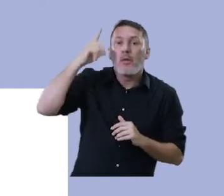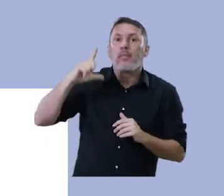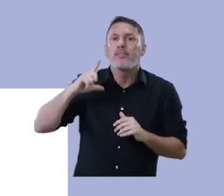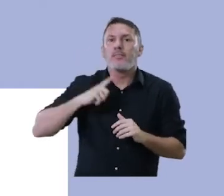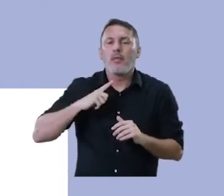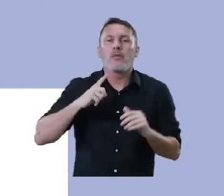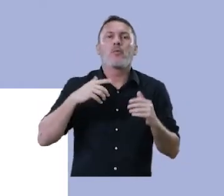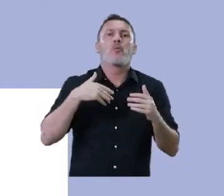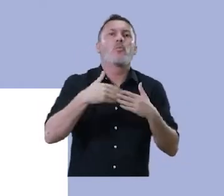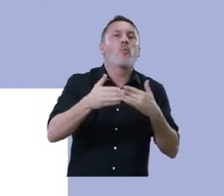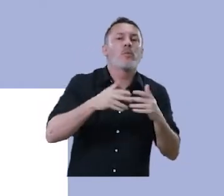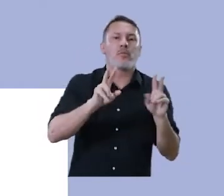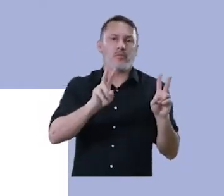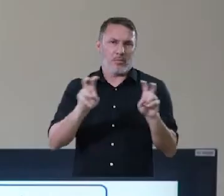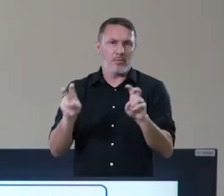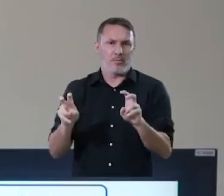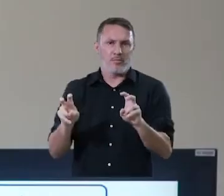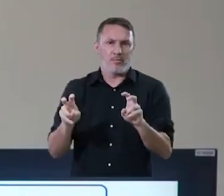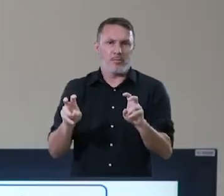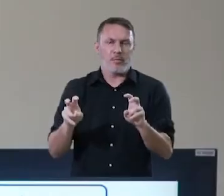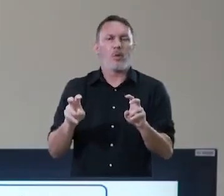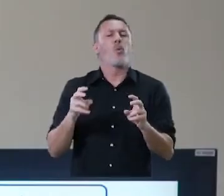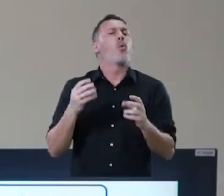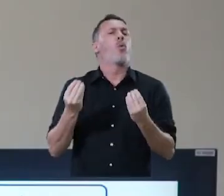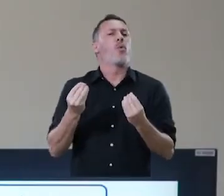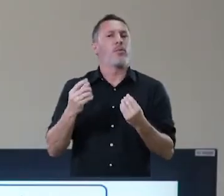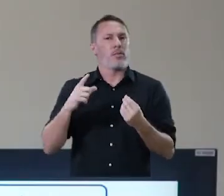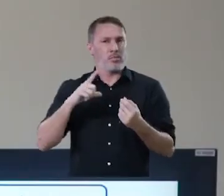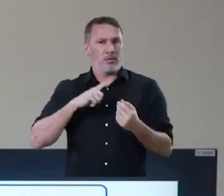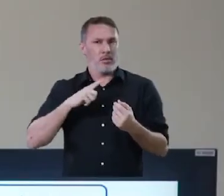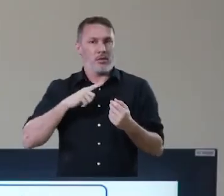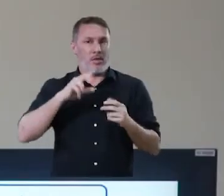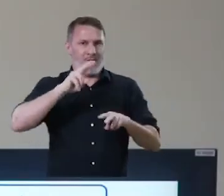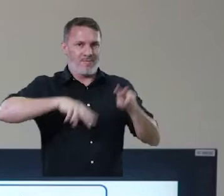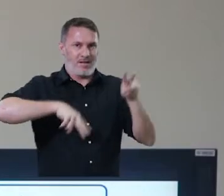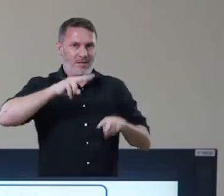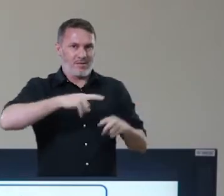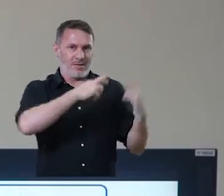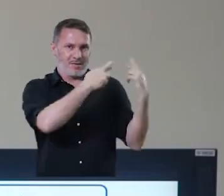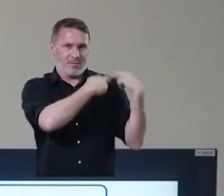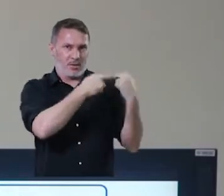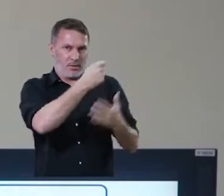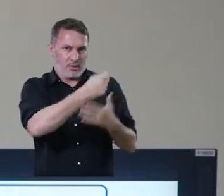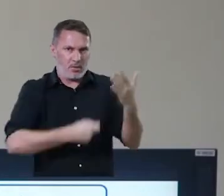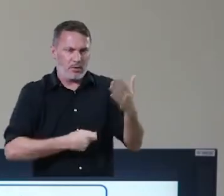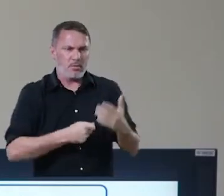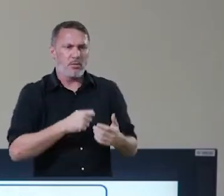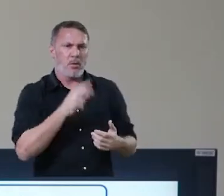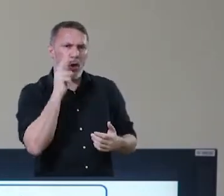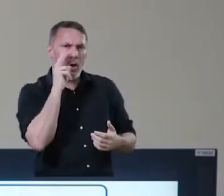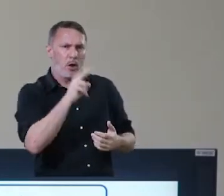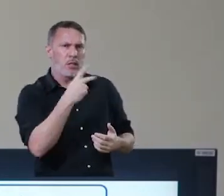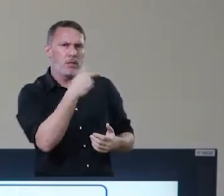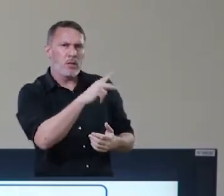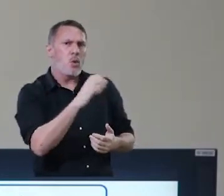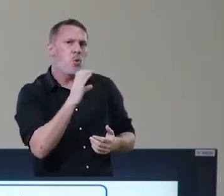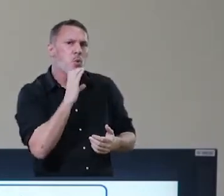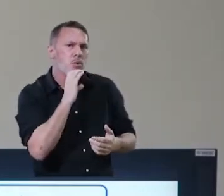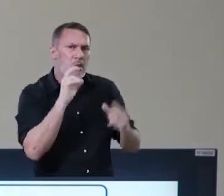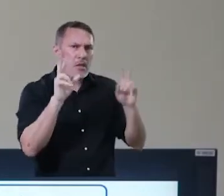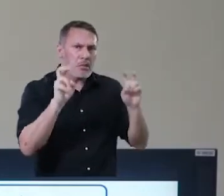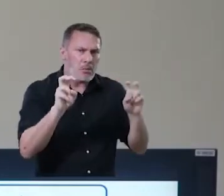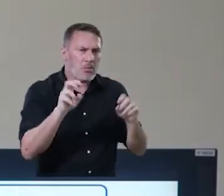sobre determinado assunto. Então ele vai buscar o seu conhecimento sobre determinada temática, o